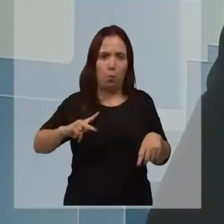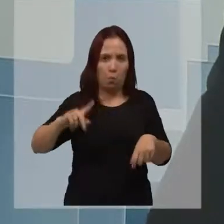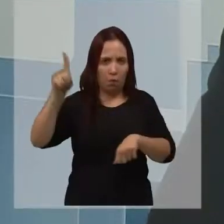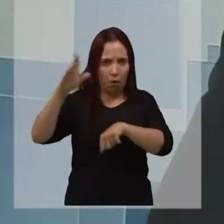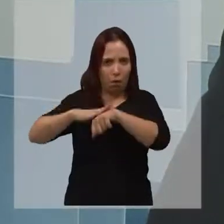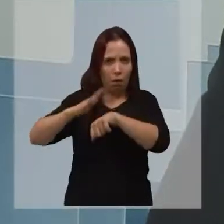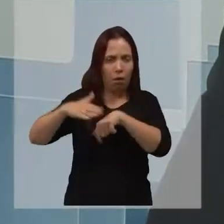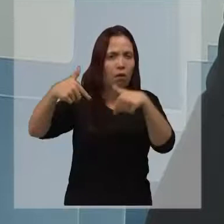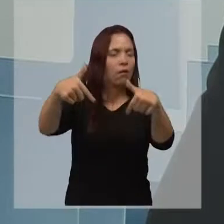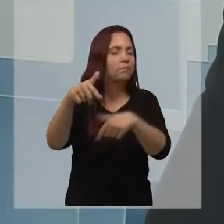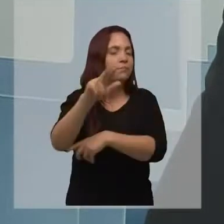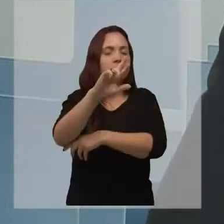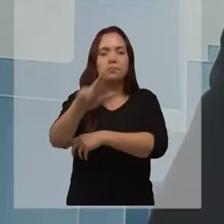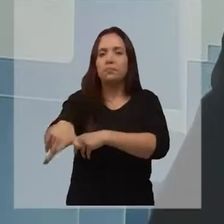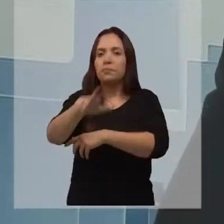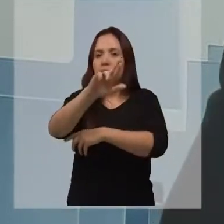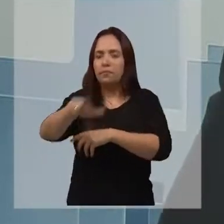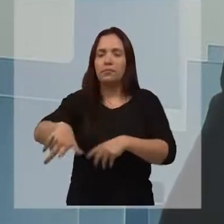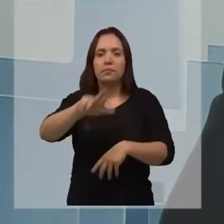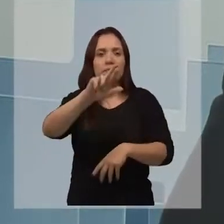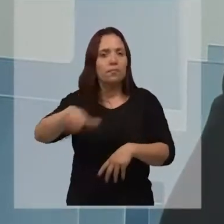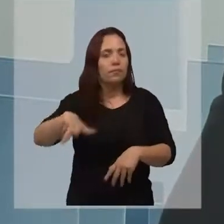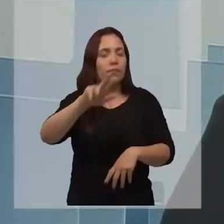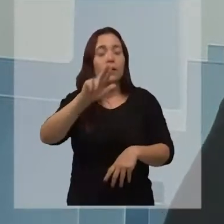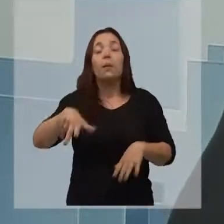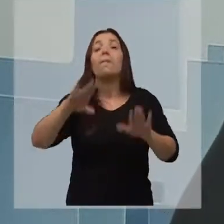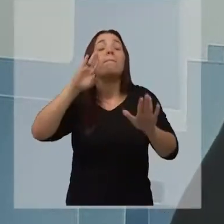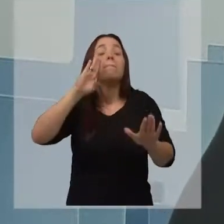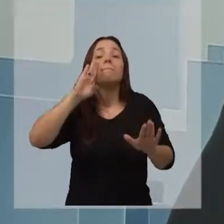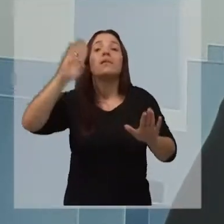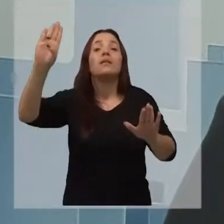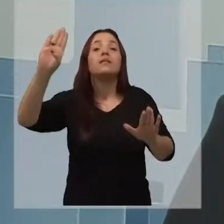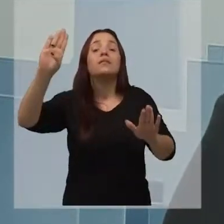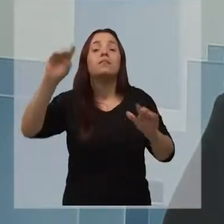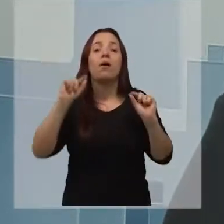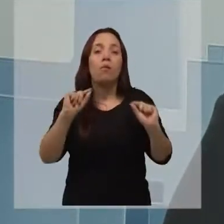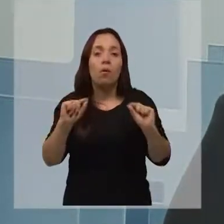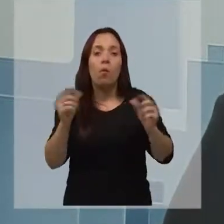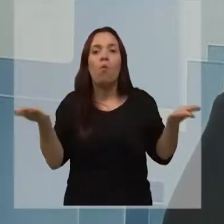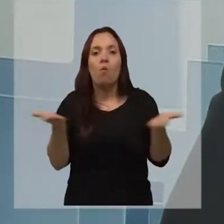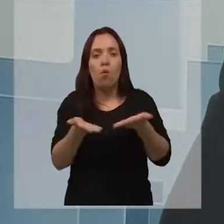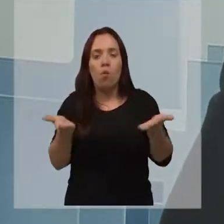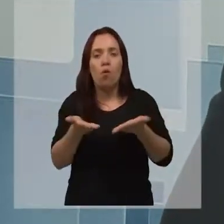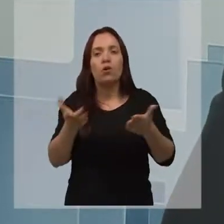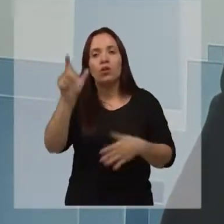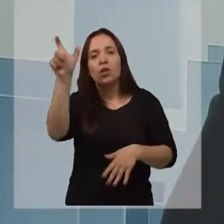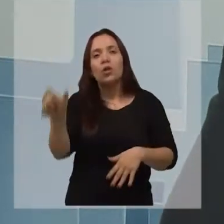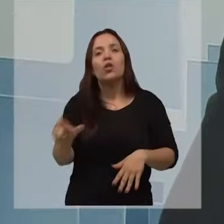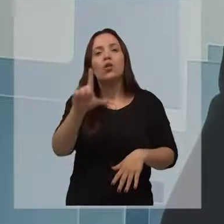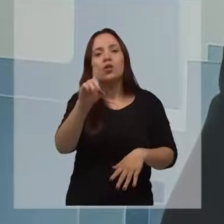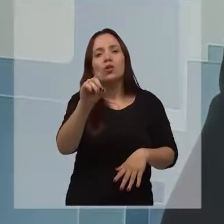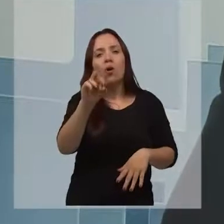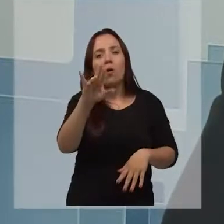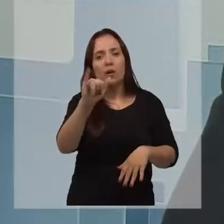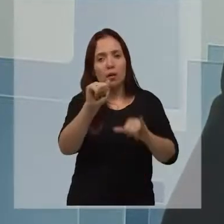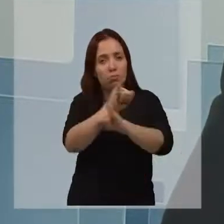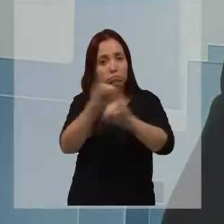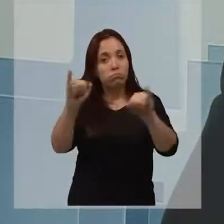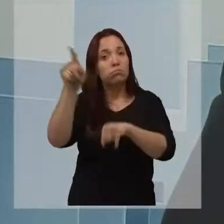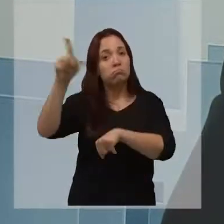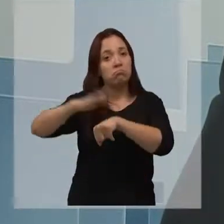Ministério Público de São Paulo, o governador, mas principalmente, hoje foi dito pelo senhor Dória, o ministro da Justiça, Sérgio Moro.